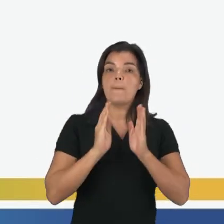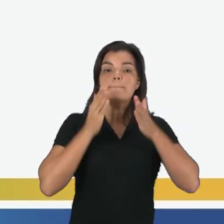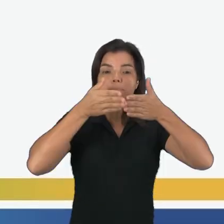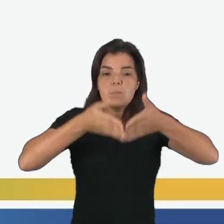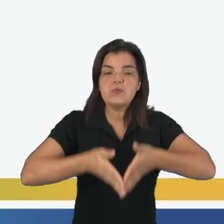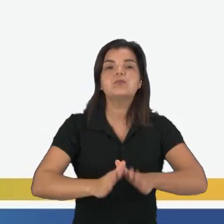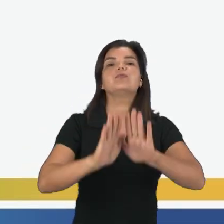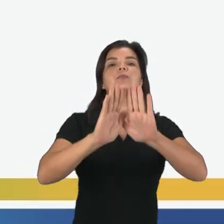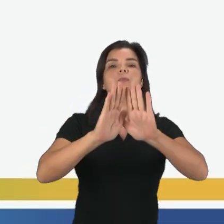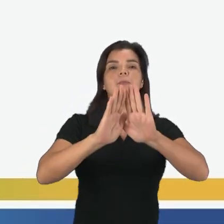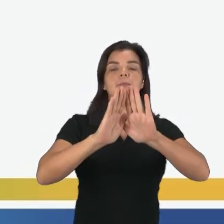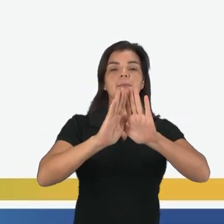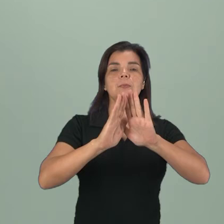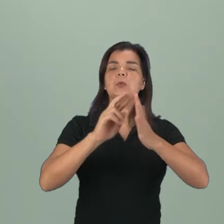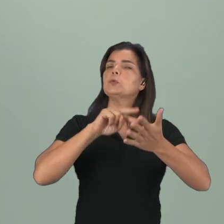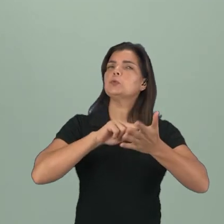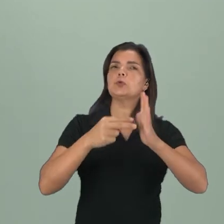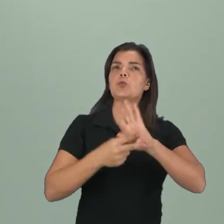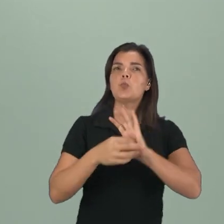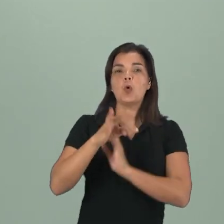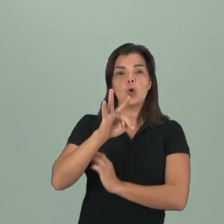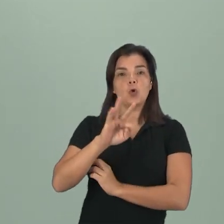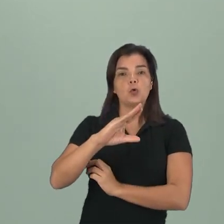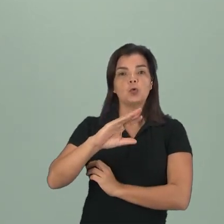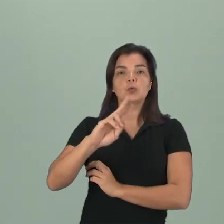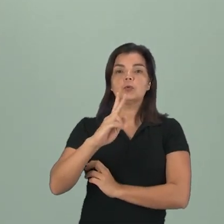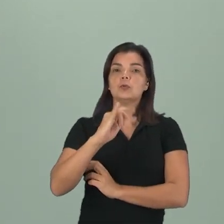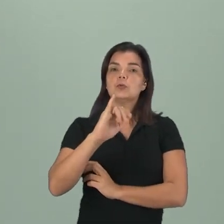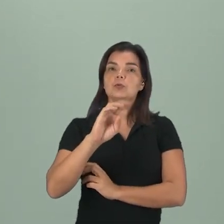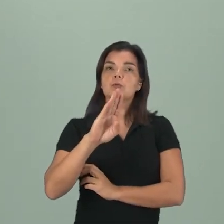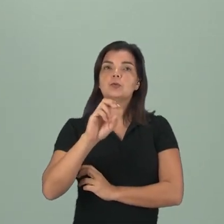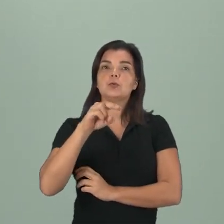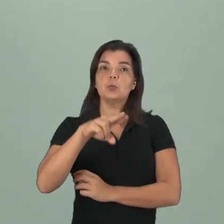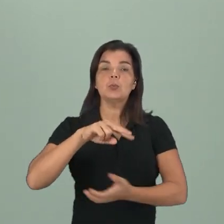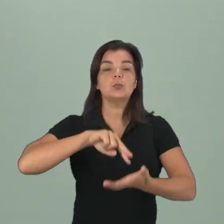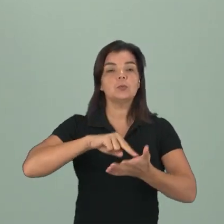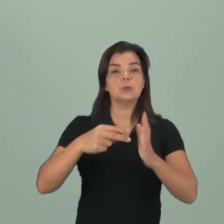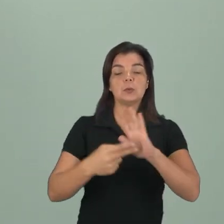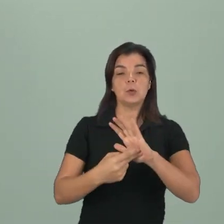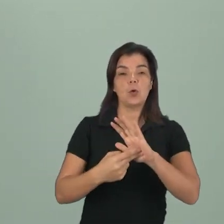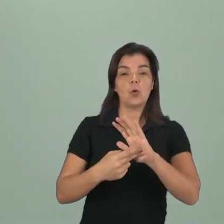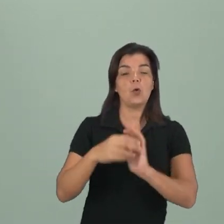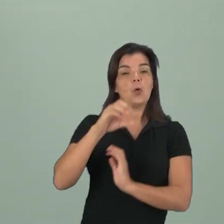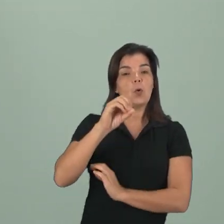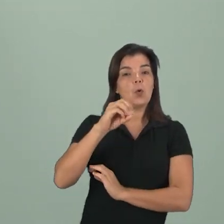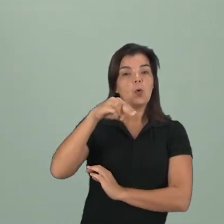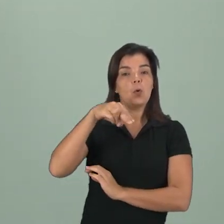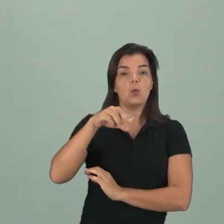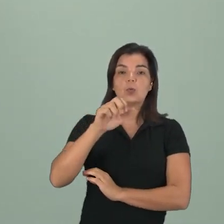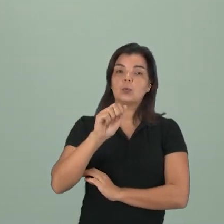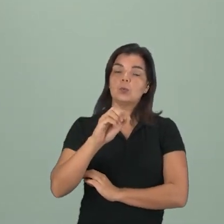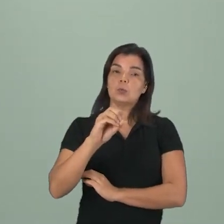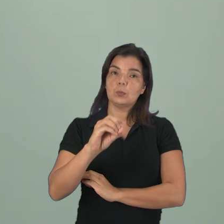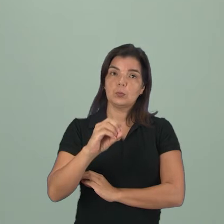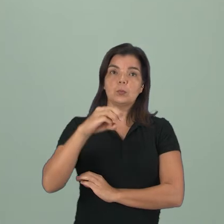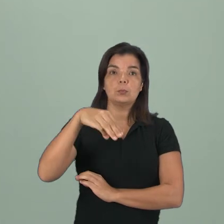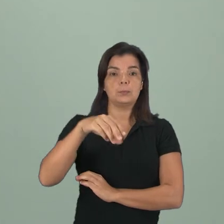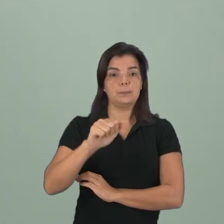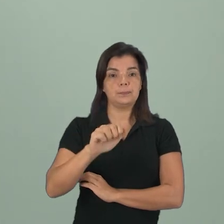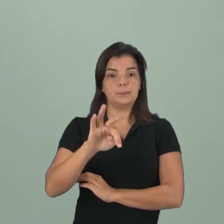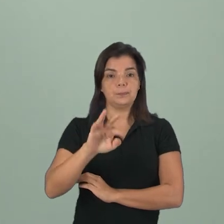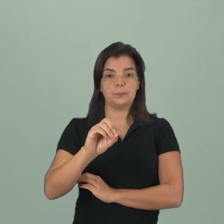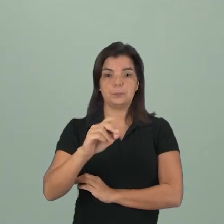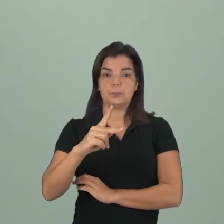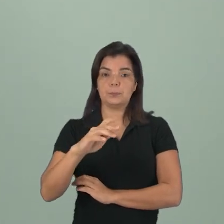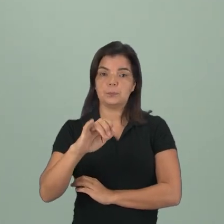e tibum. O que é esse tibum, gente? Esse tibum é uma onomatopeia. O que